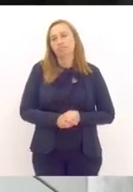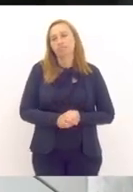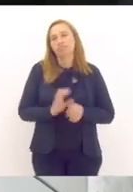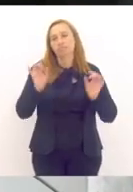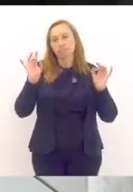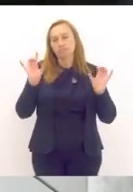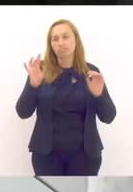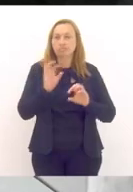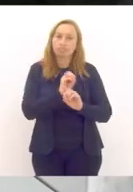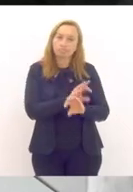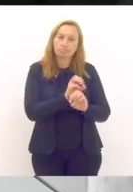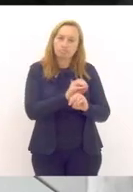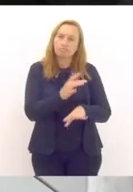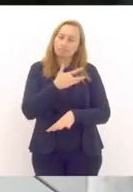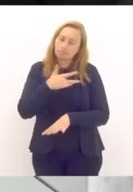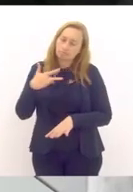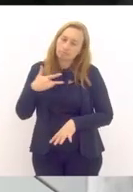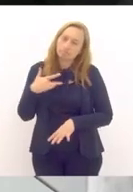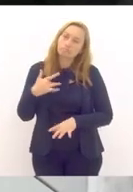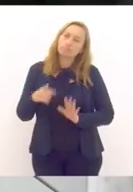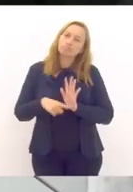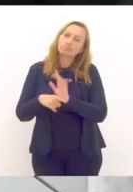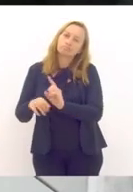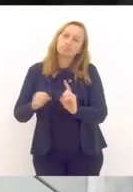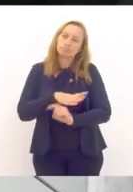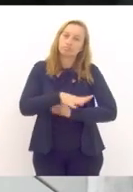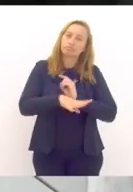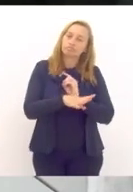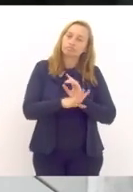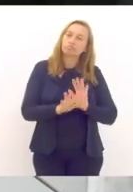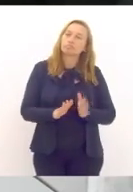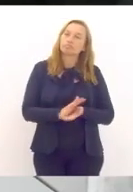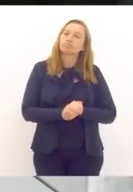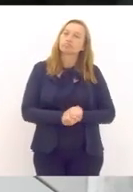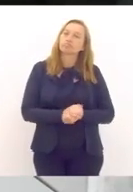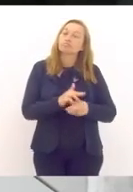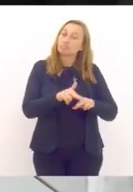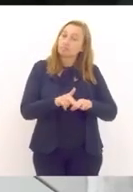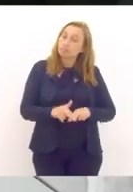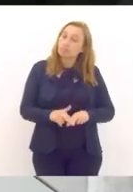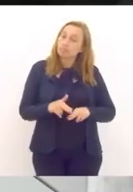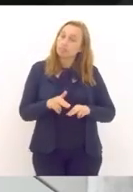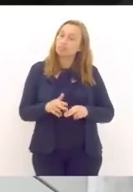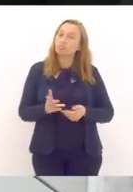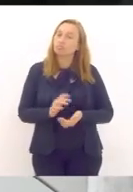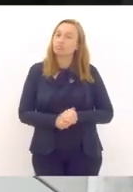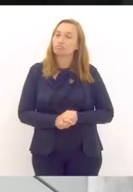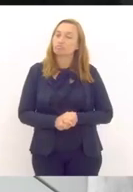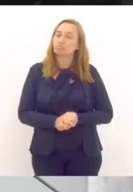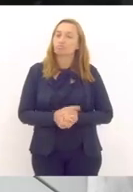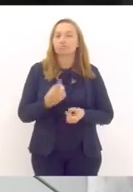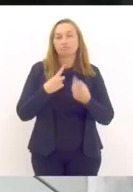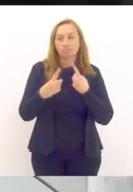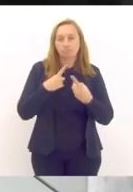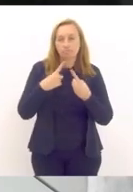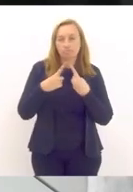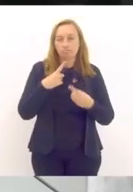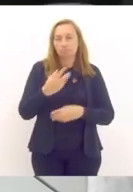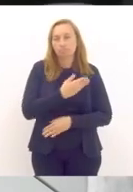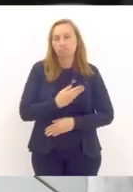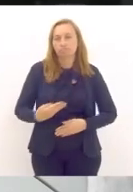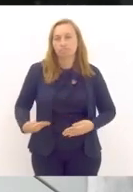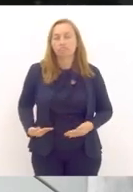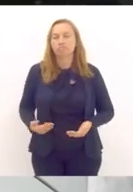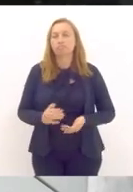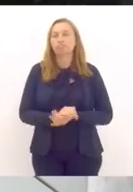especial, a educação, a saúde, a assistência social. E é por esse caminho que eu quero dialogar com o governo,